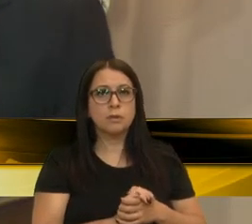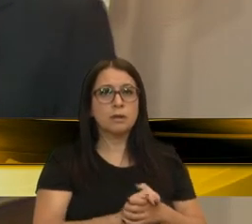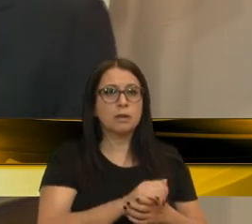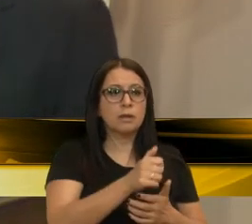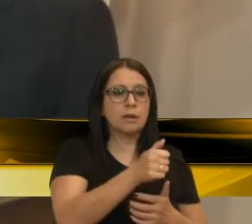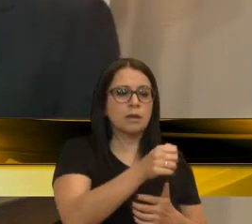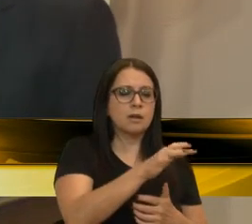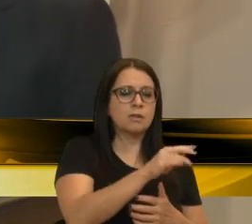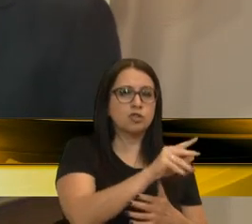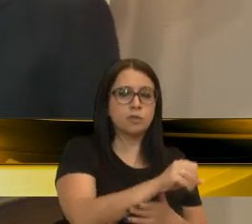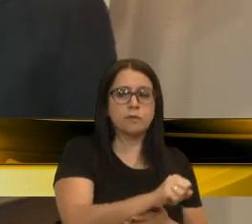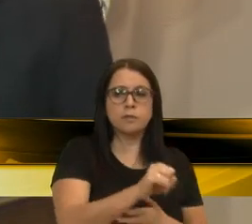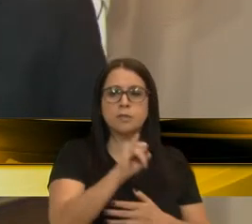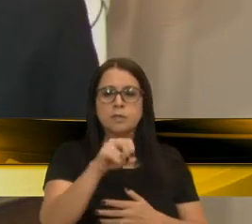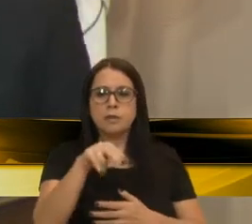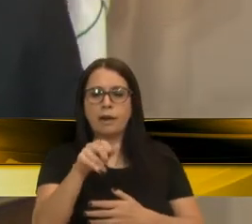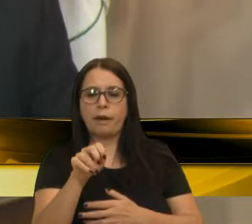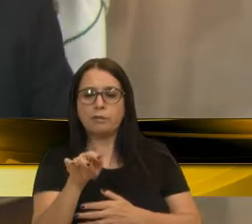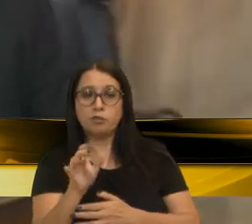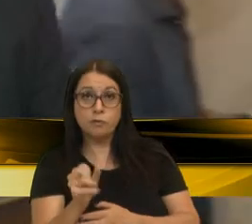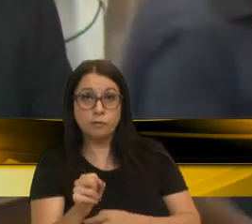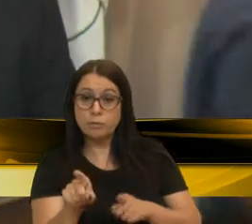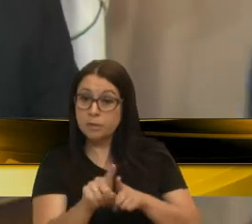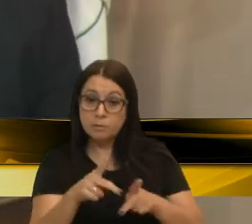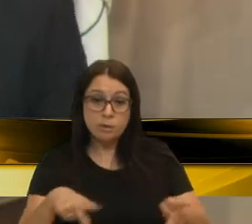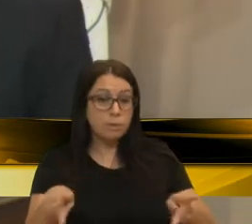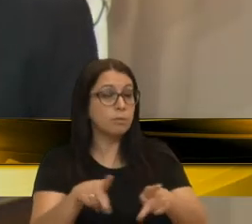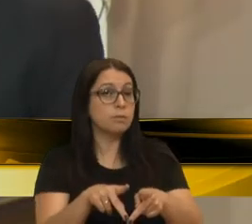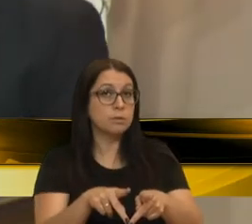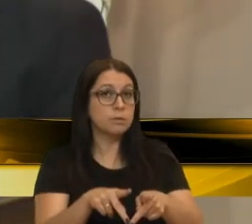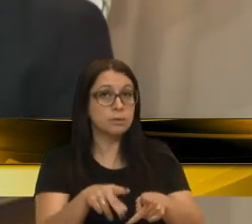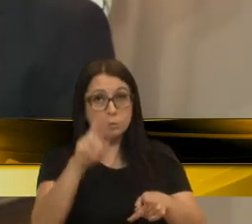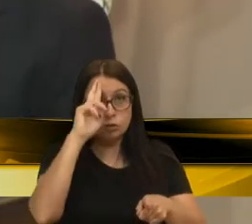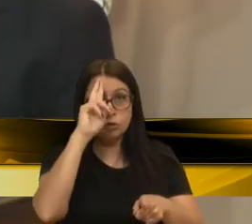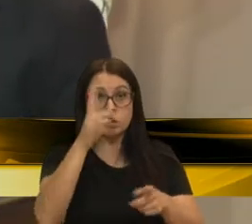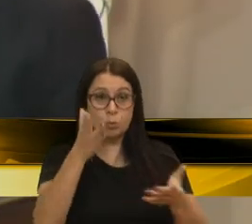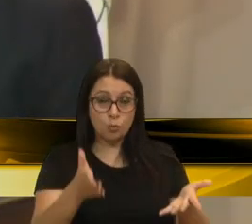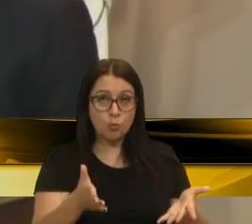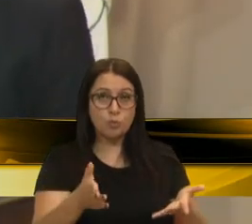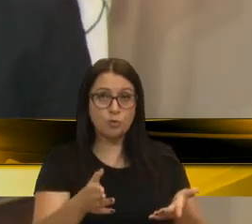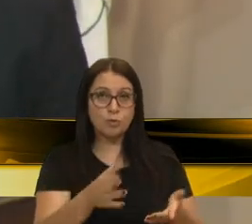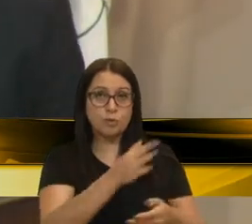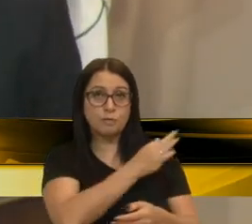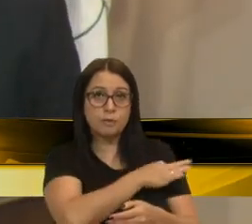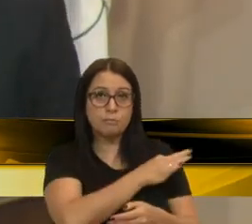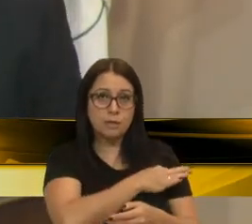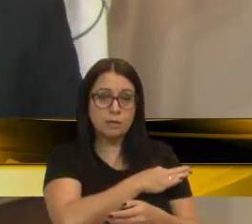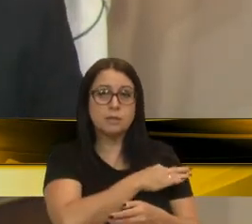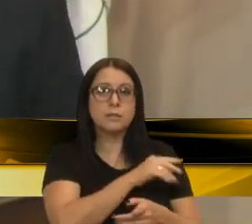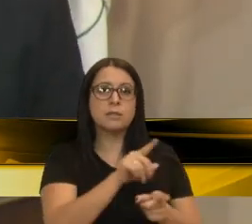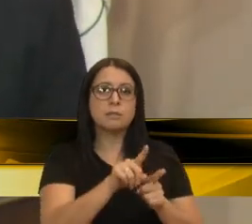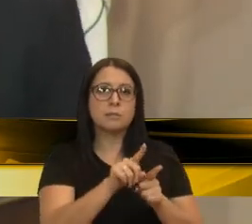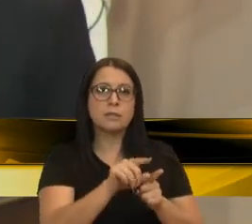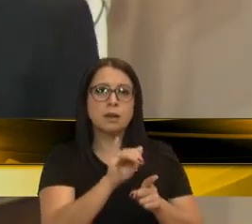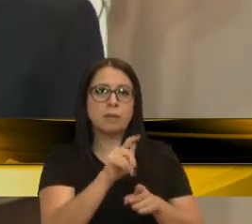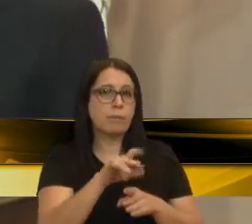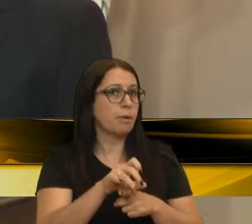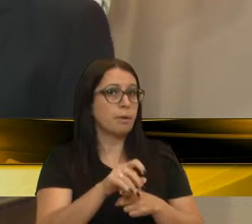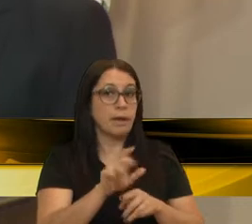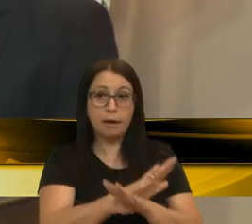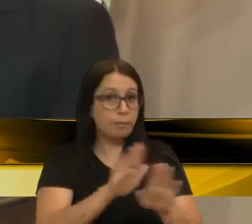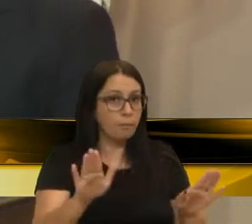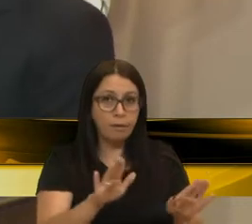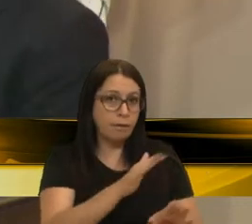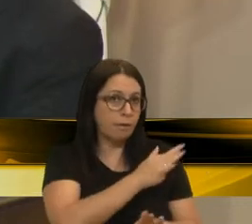também a população, e que a atual direção do IPAM e da farmácia querem acabar com a